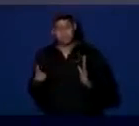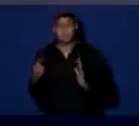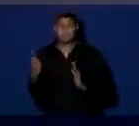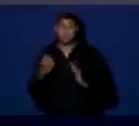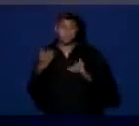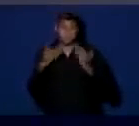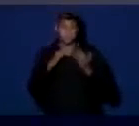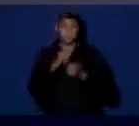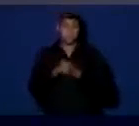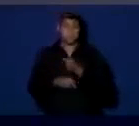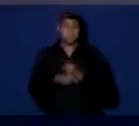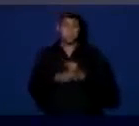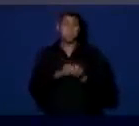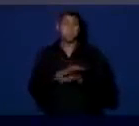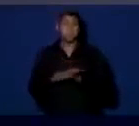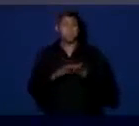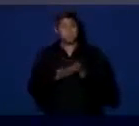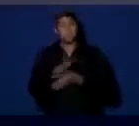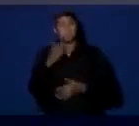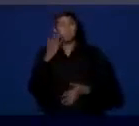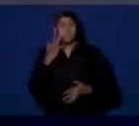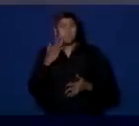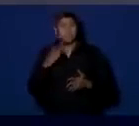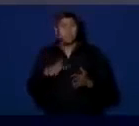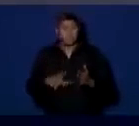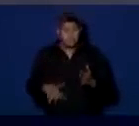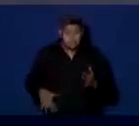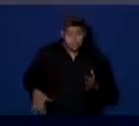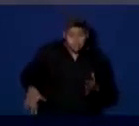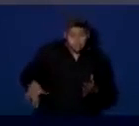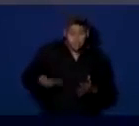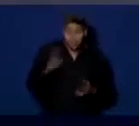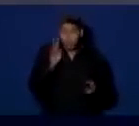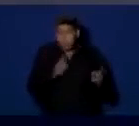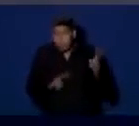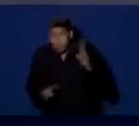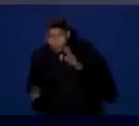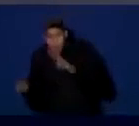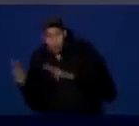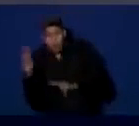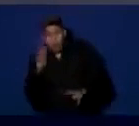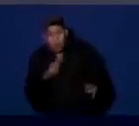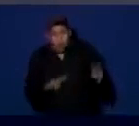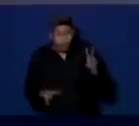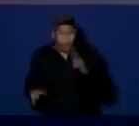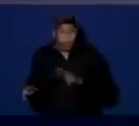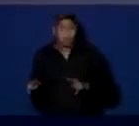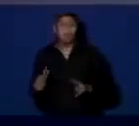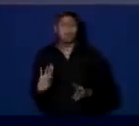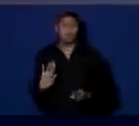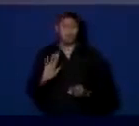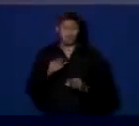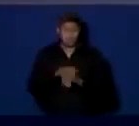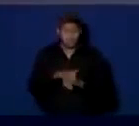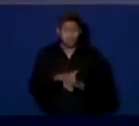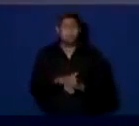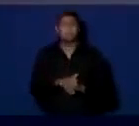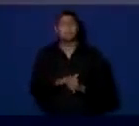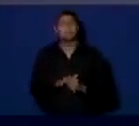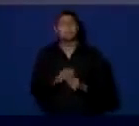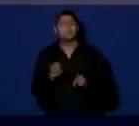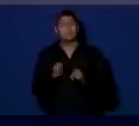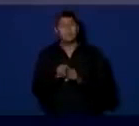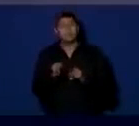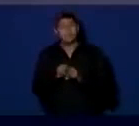não cresce há tantos anos, né, eu acho que o mercado está olhando, vamos dizer, essa eleição e uma